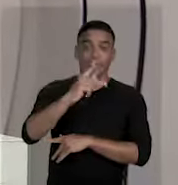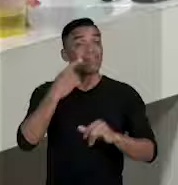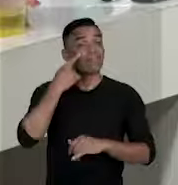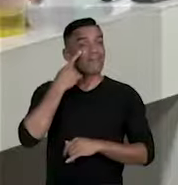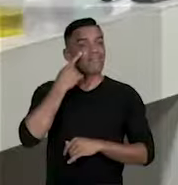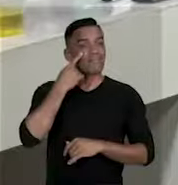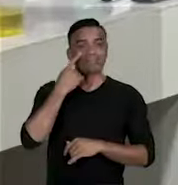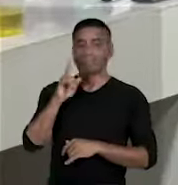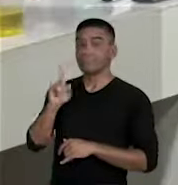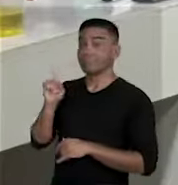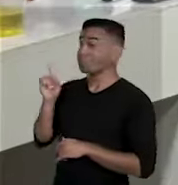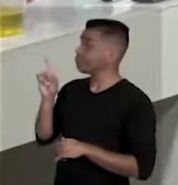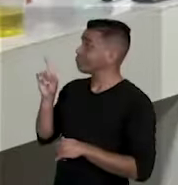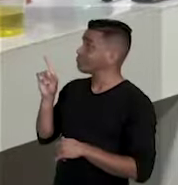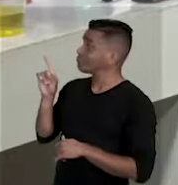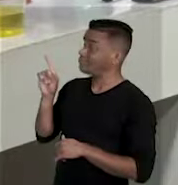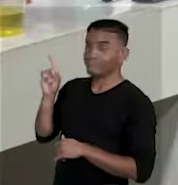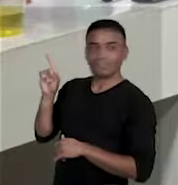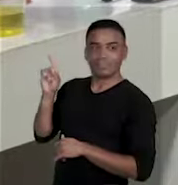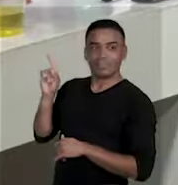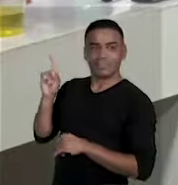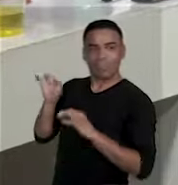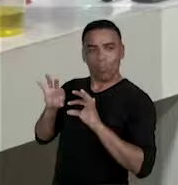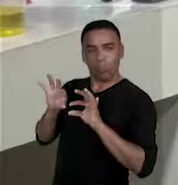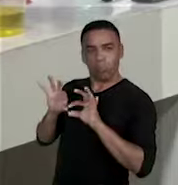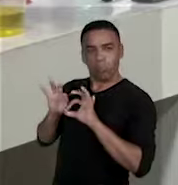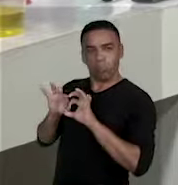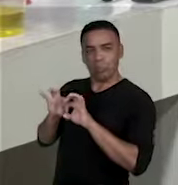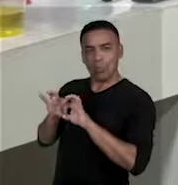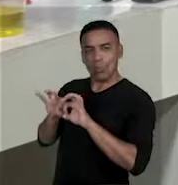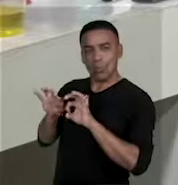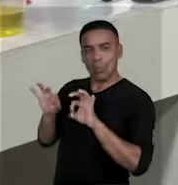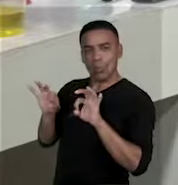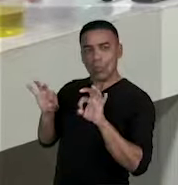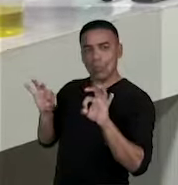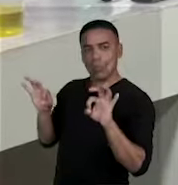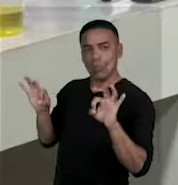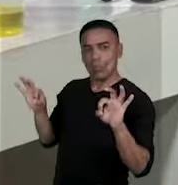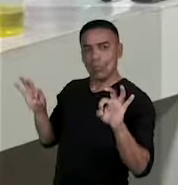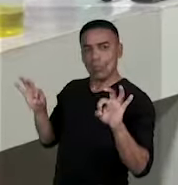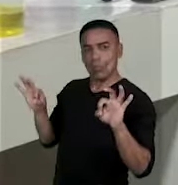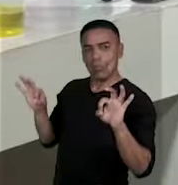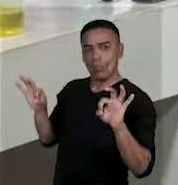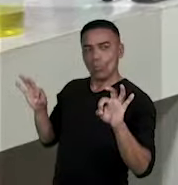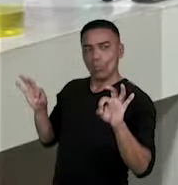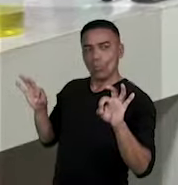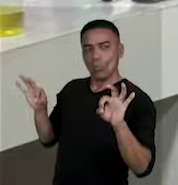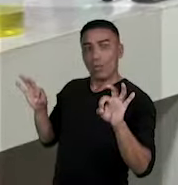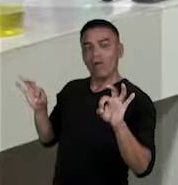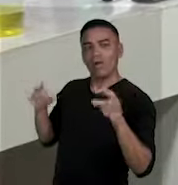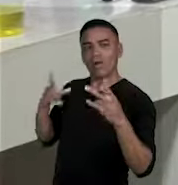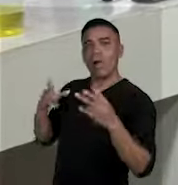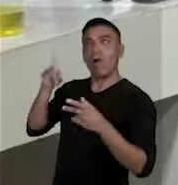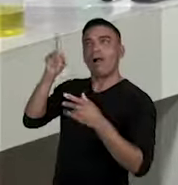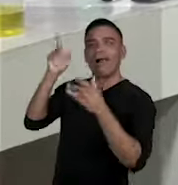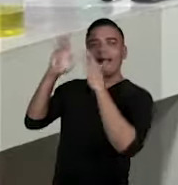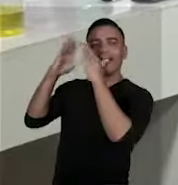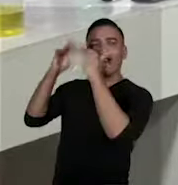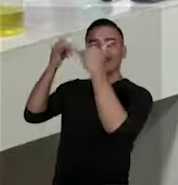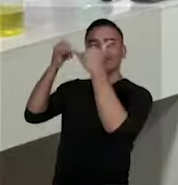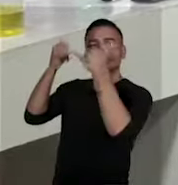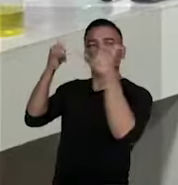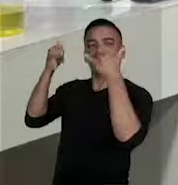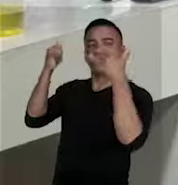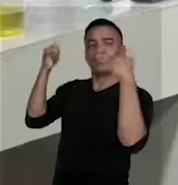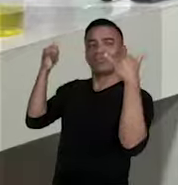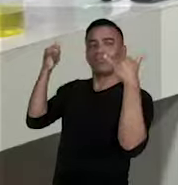seguinte. Vamos imaginar que esse caninho que está passando aqui, ó, seja esse fio condutor, né,